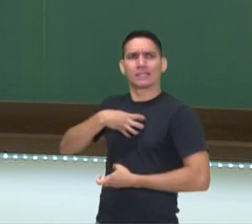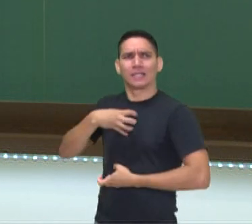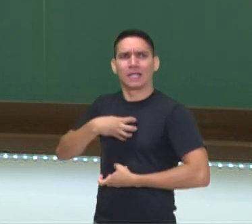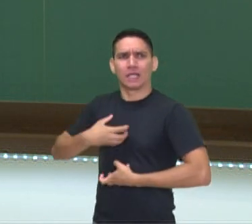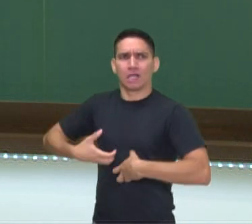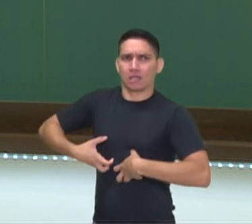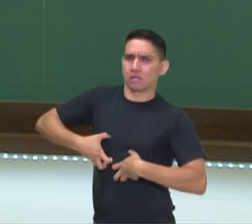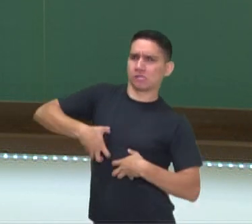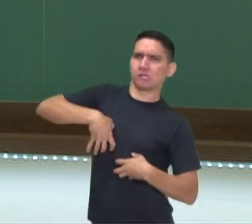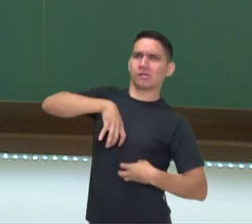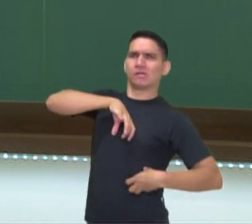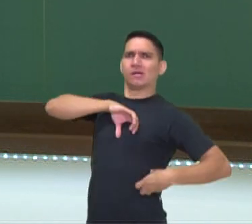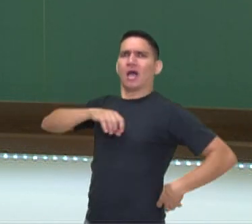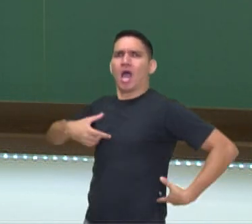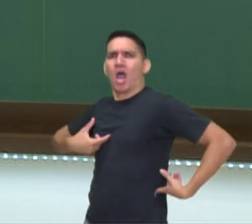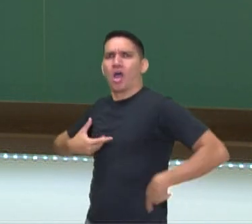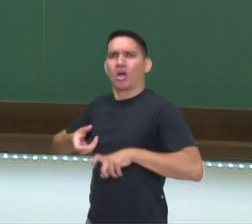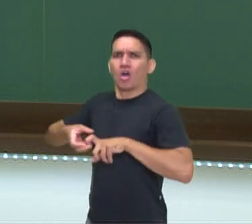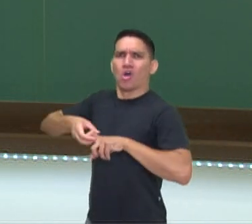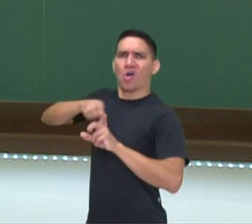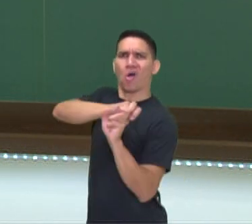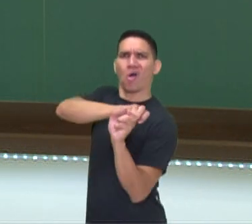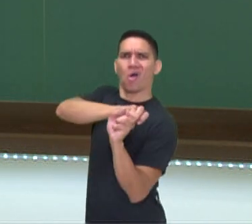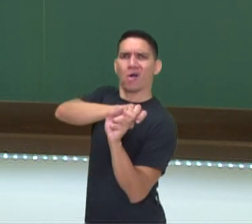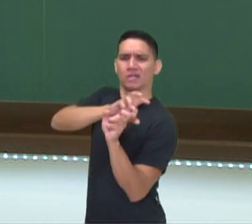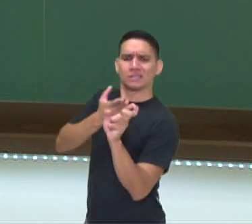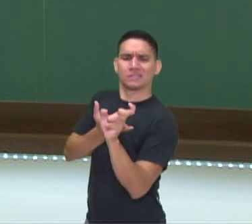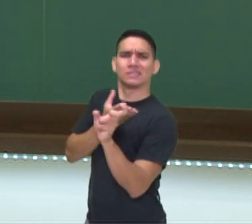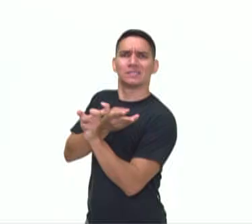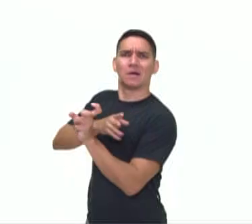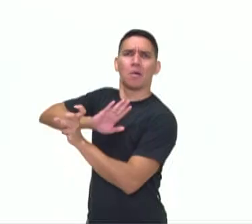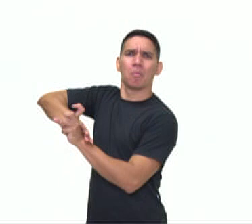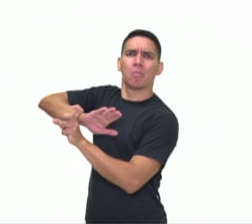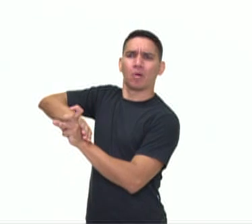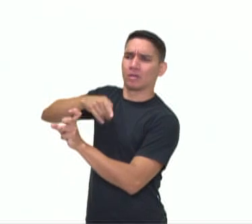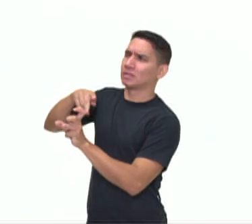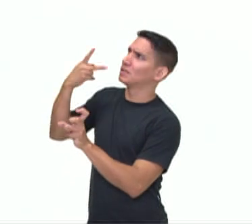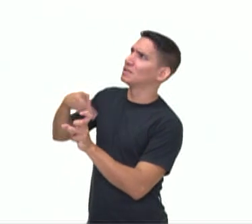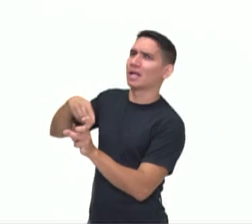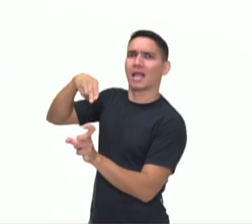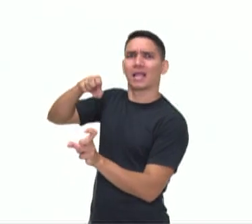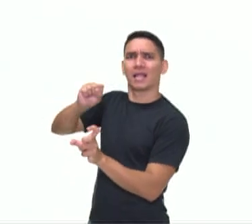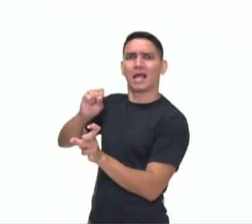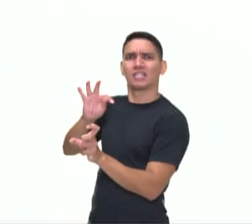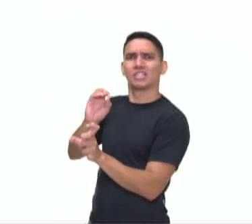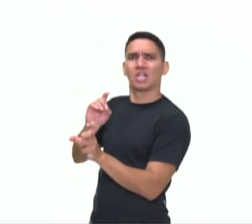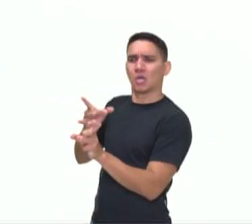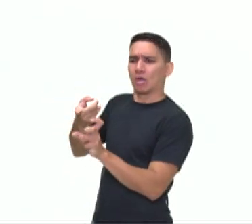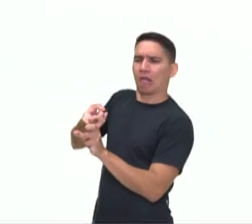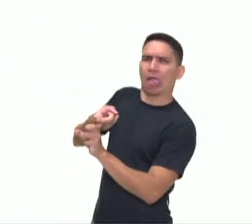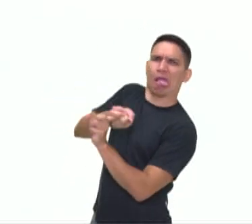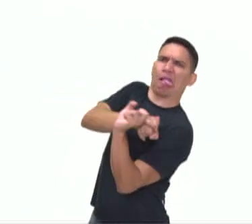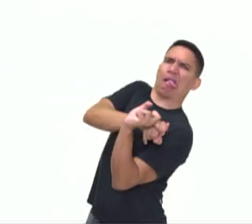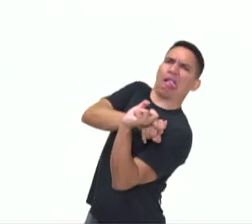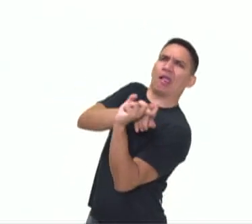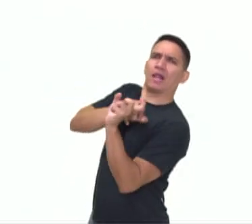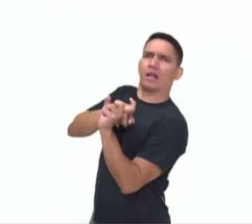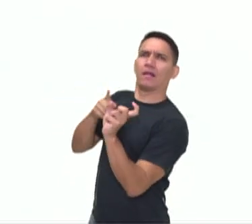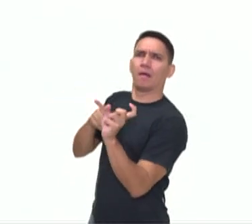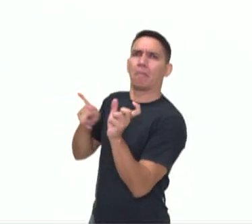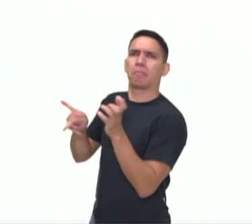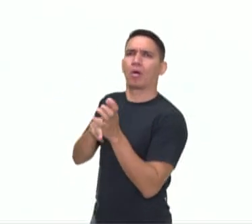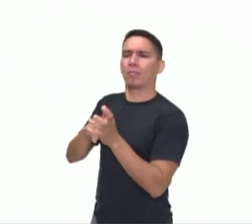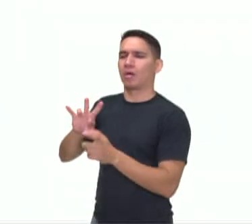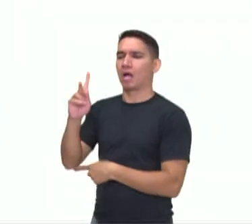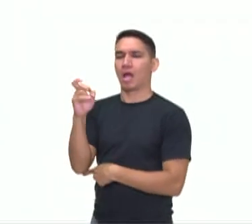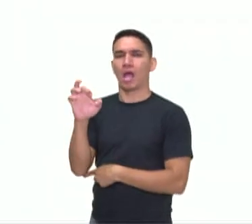contorção inadmissível na coluna, né, do próprio Nesso aqui, sendo degolado ali pelo Hércules,